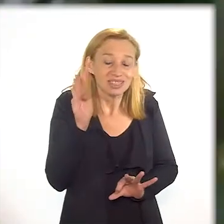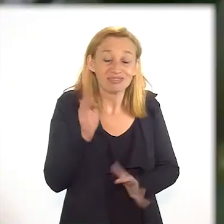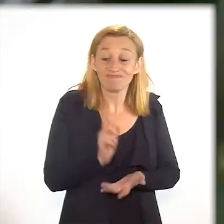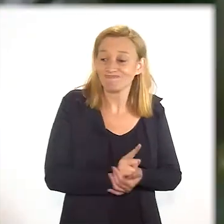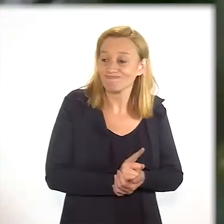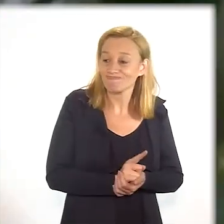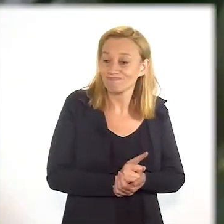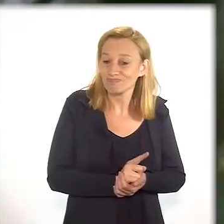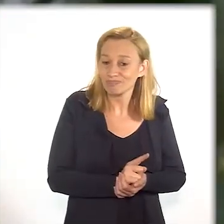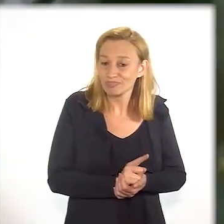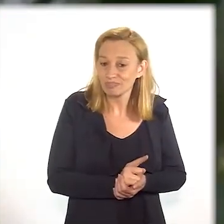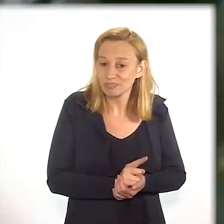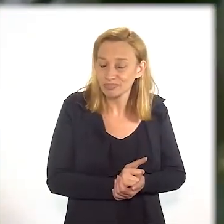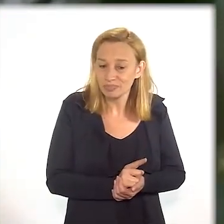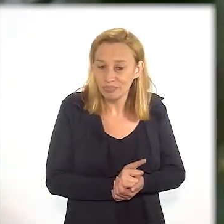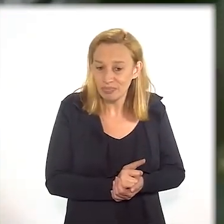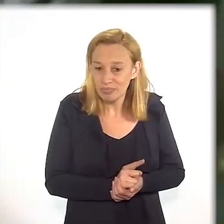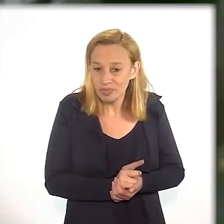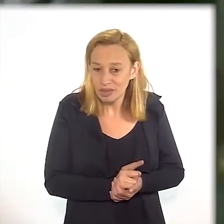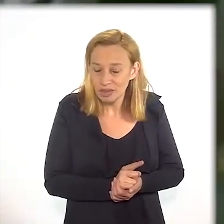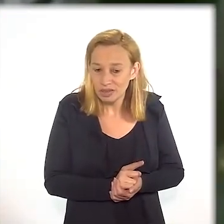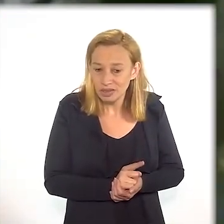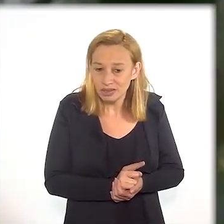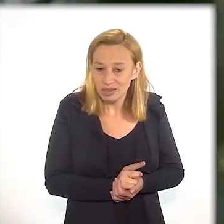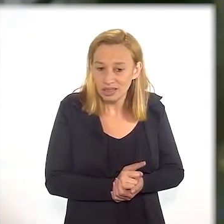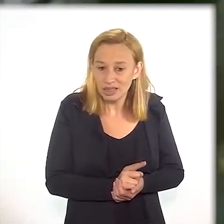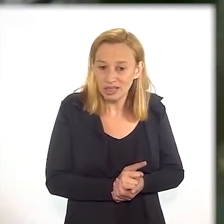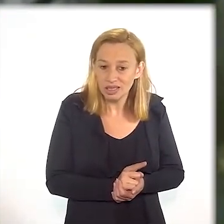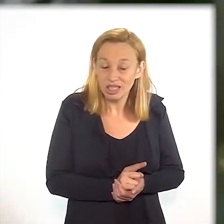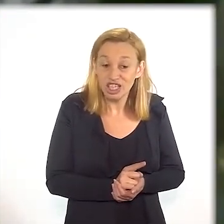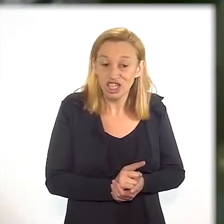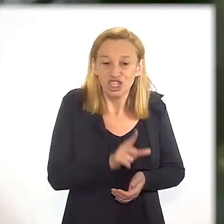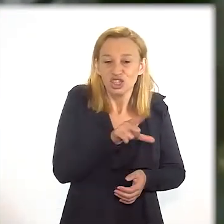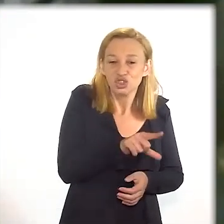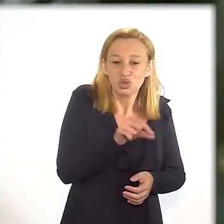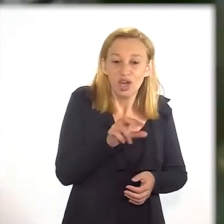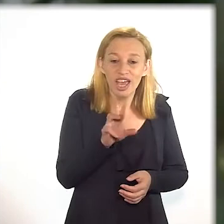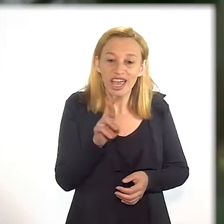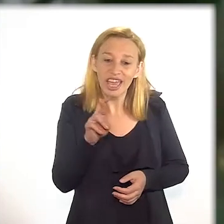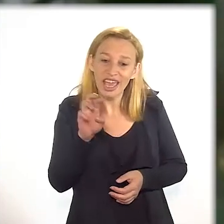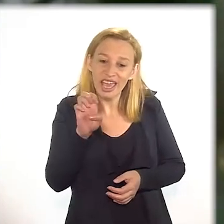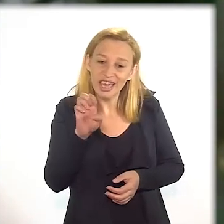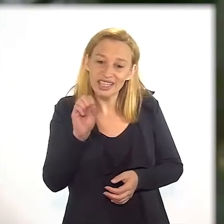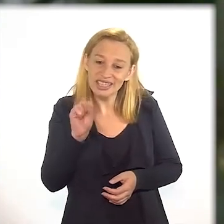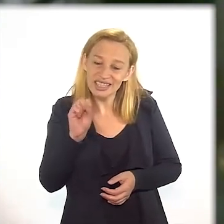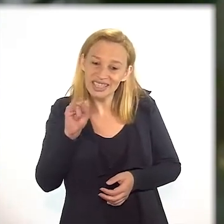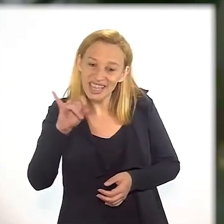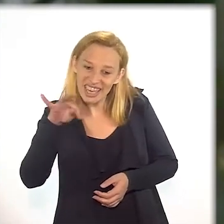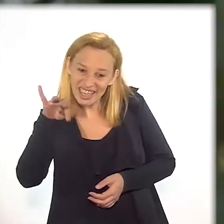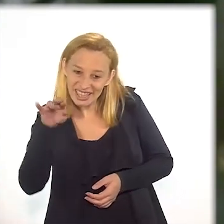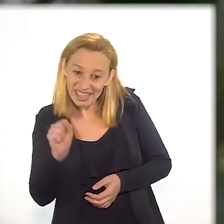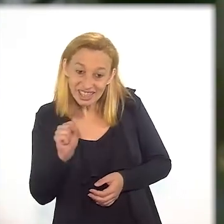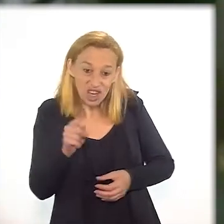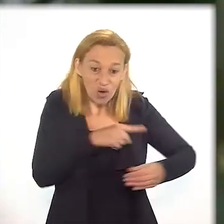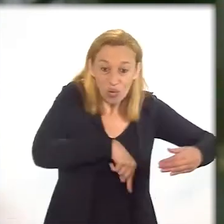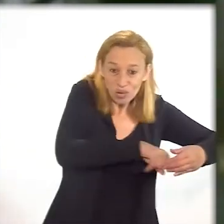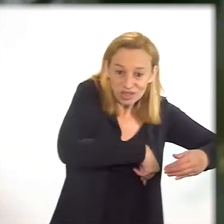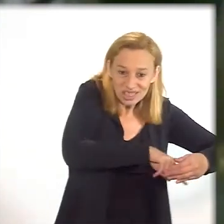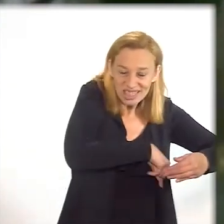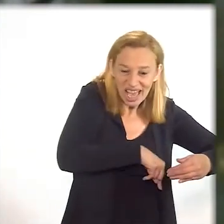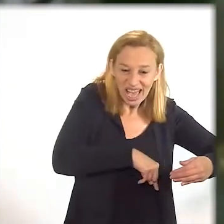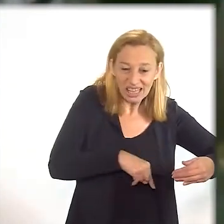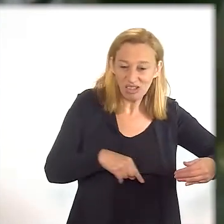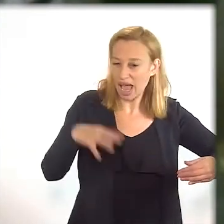principalmente na inovação das receitas. Então, cozinhar não é uma coisa que a pessoa